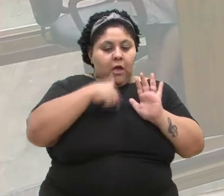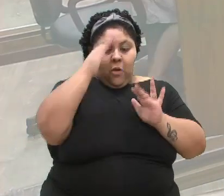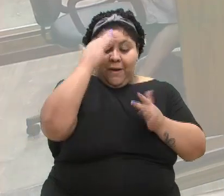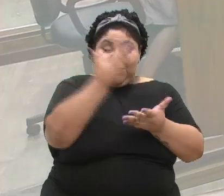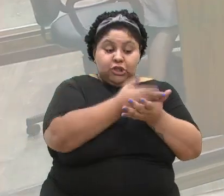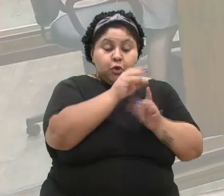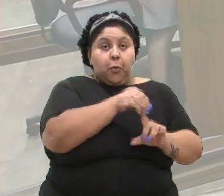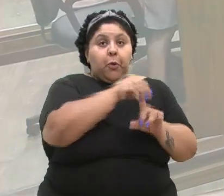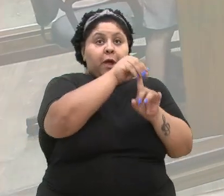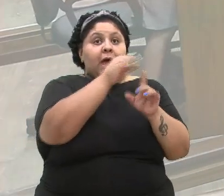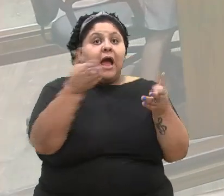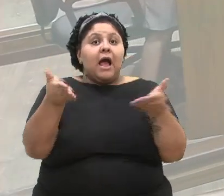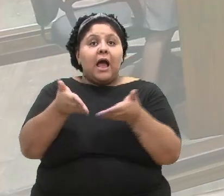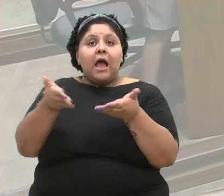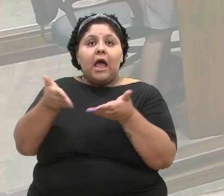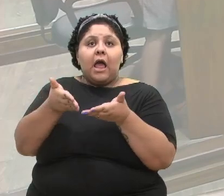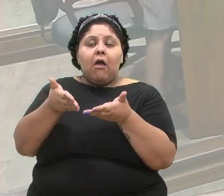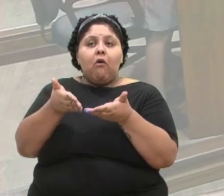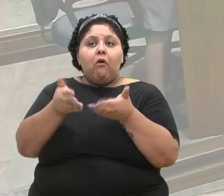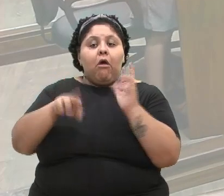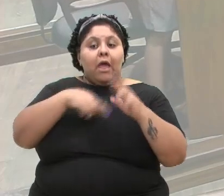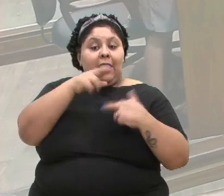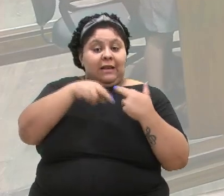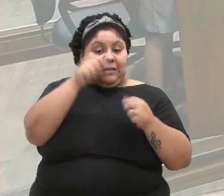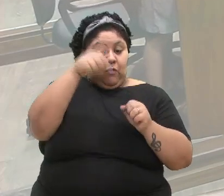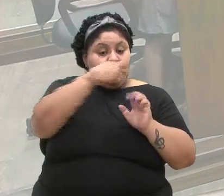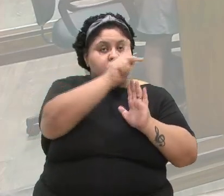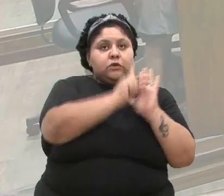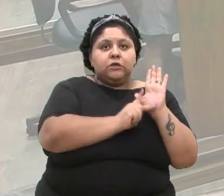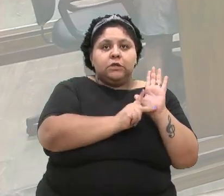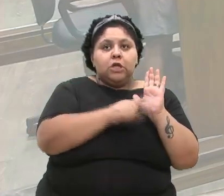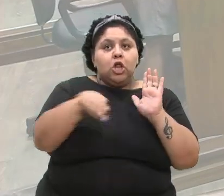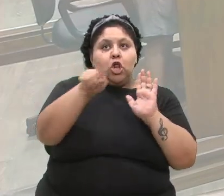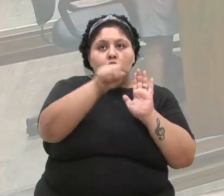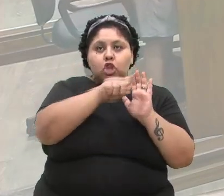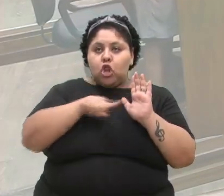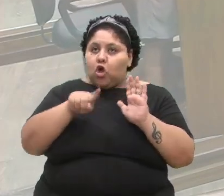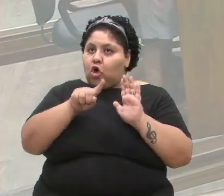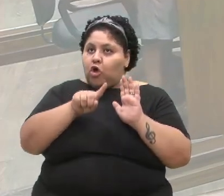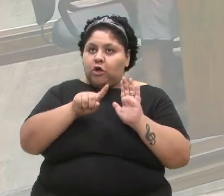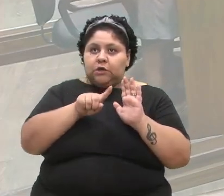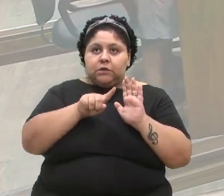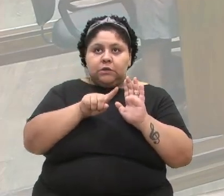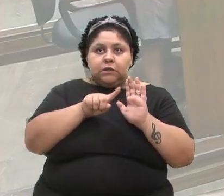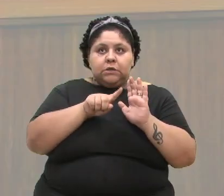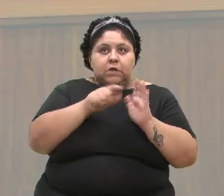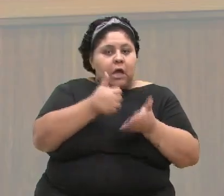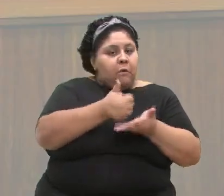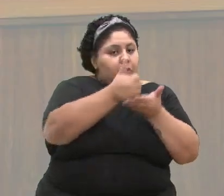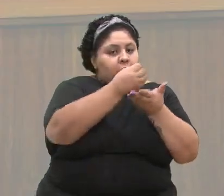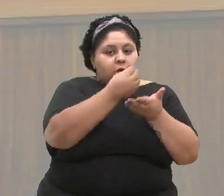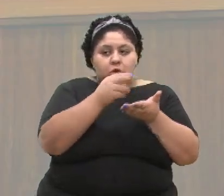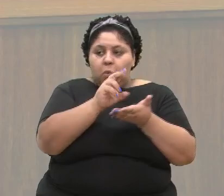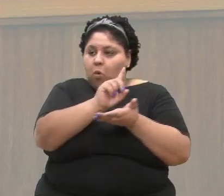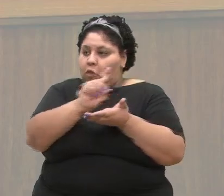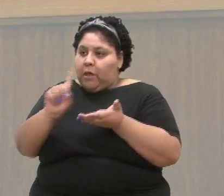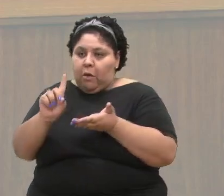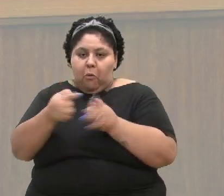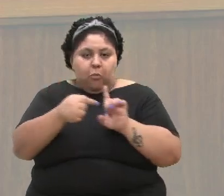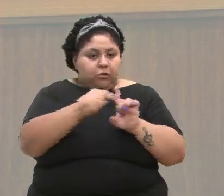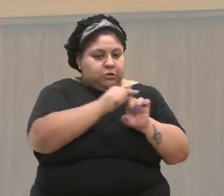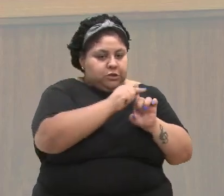principal agora, em relação a este projeto, nós concordando ou não, se ele é positivo ou